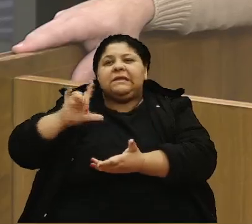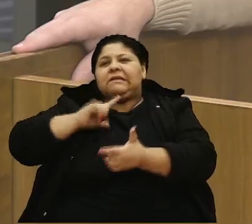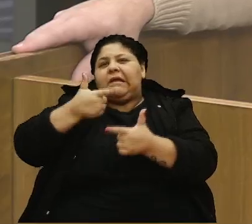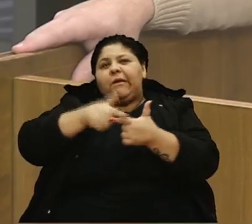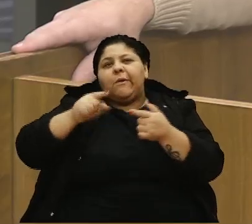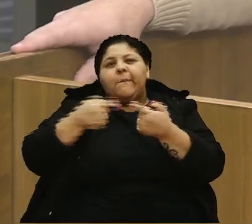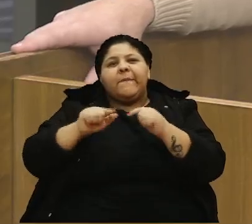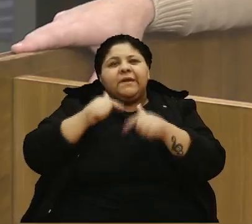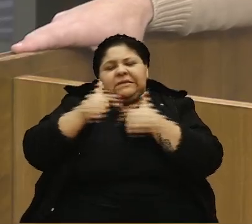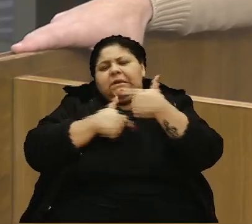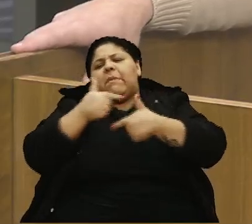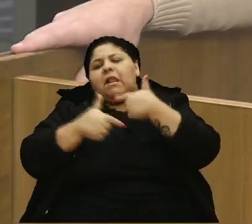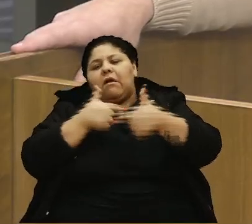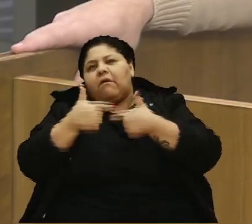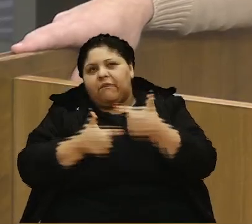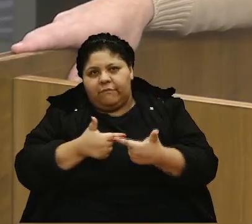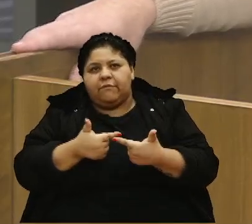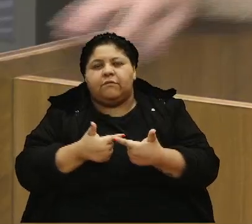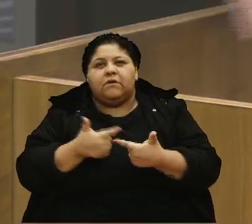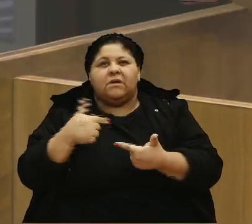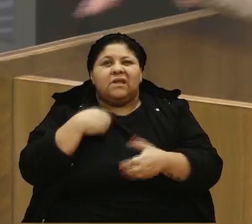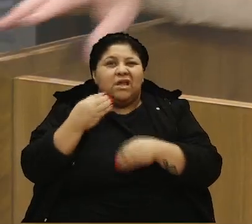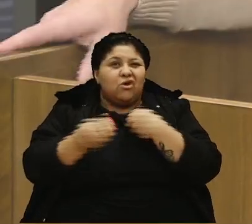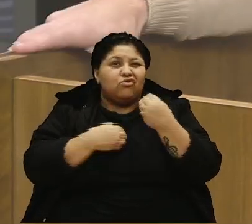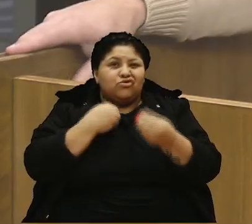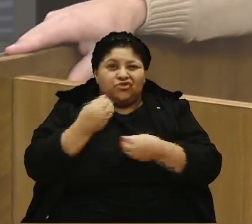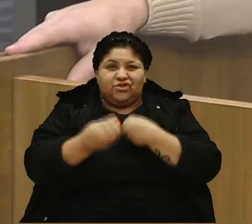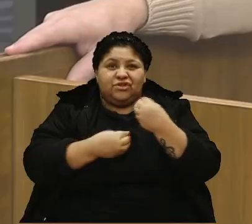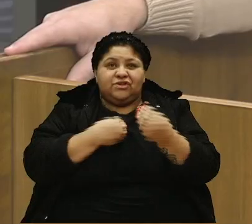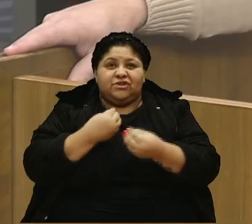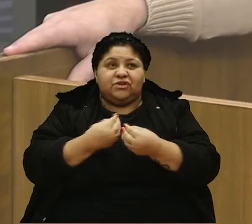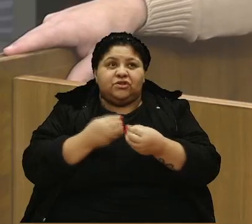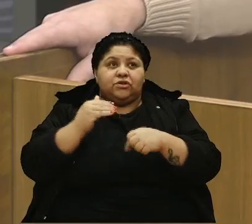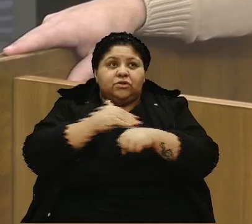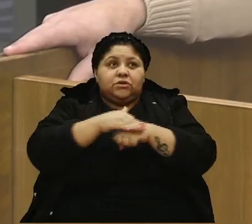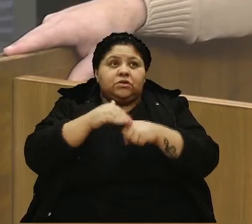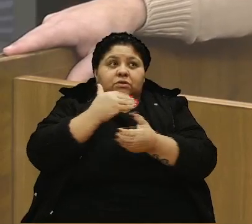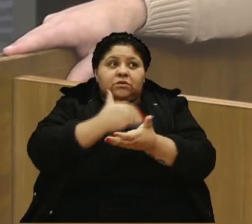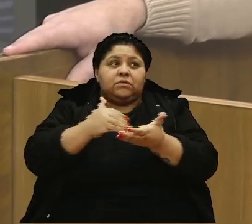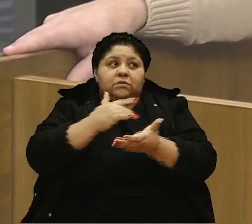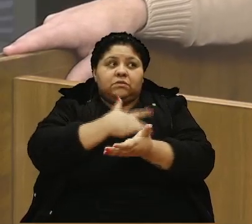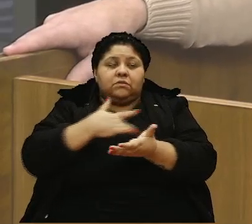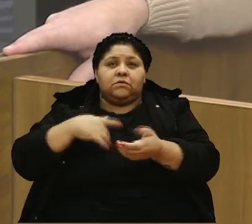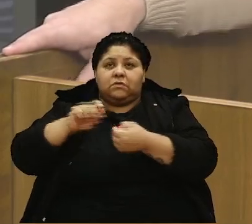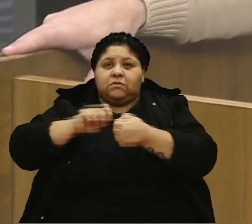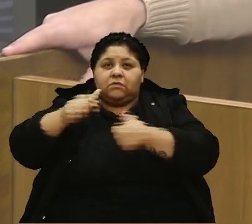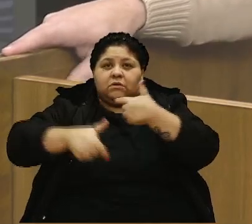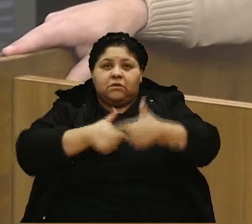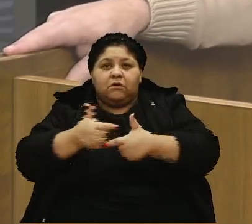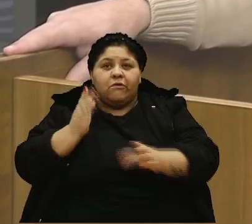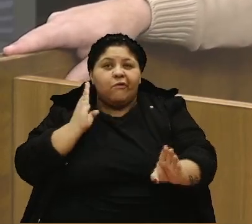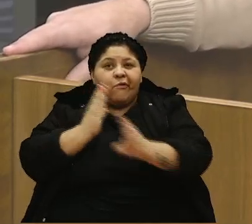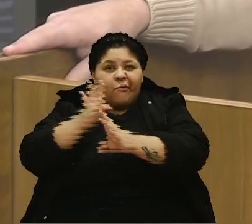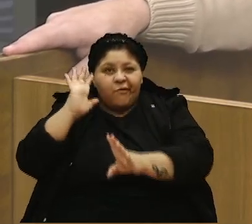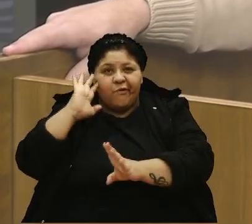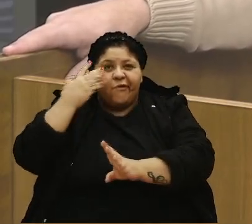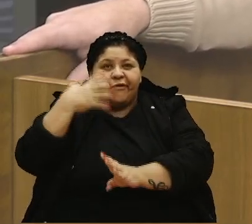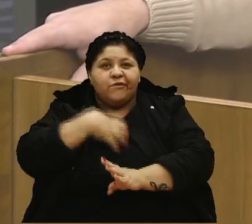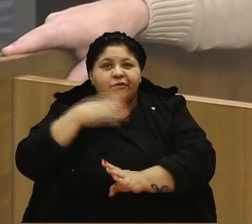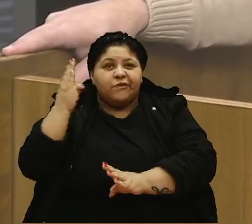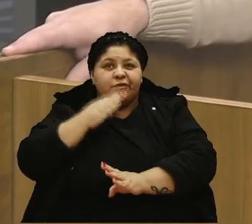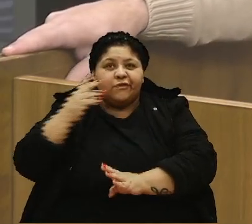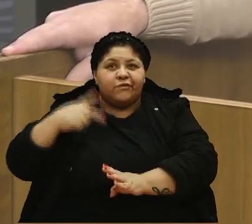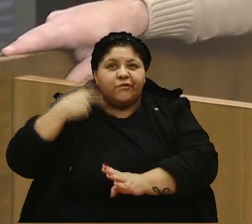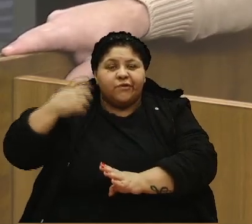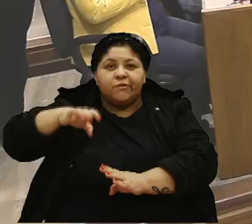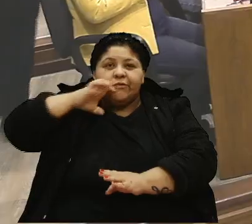vem trabalhando muito, e eu senti na pele, venho conversando com o secretário da saúde, vem fazendo um trabalho para buscar soluções de forma imediata. Vereadora